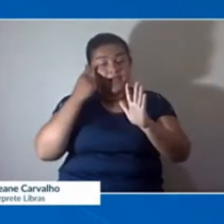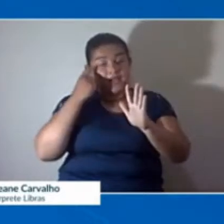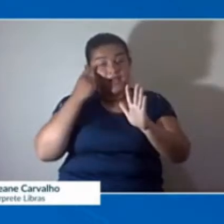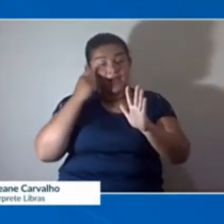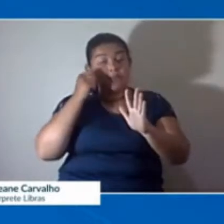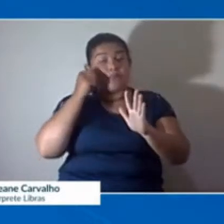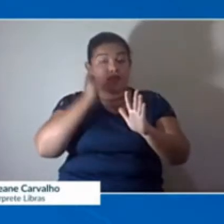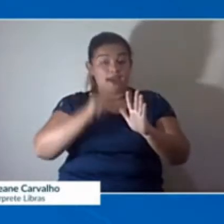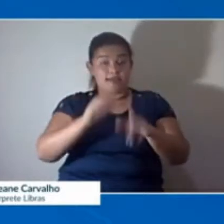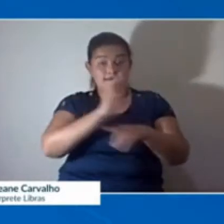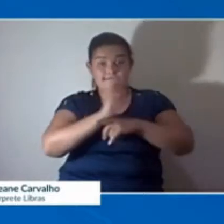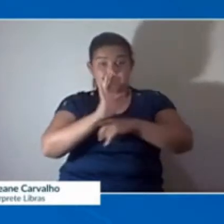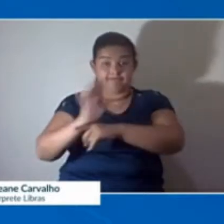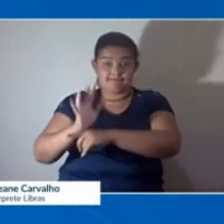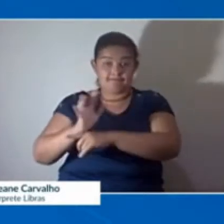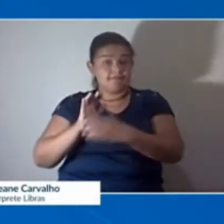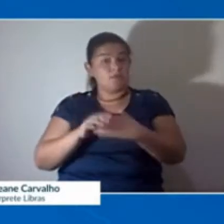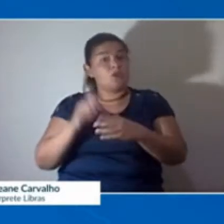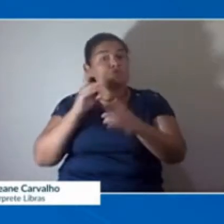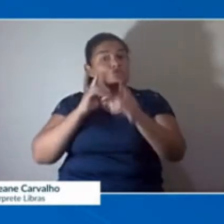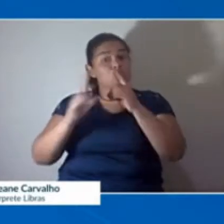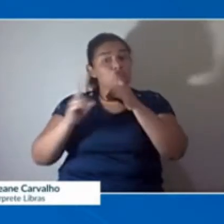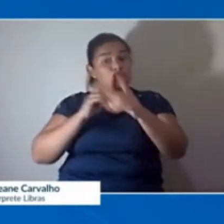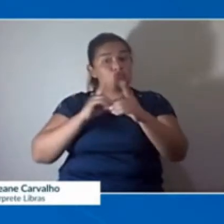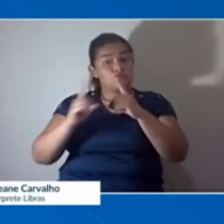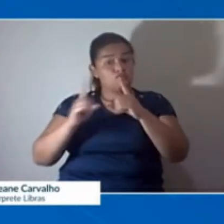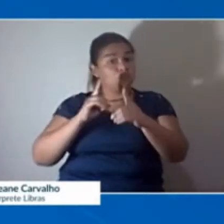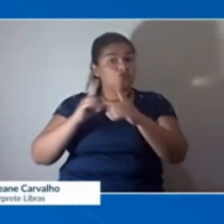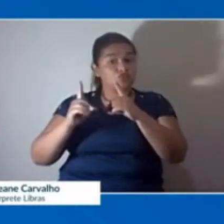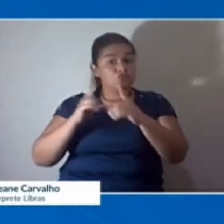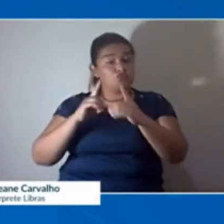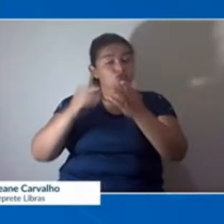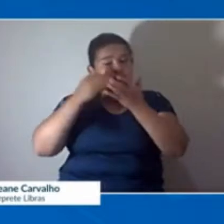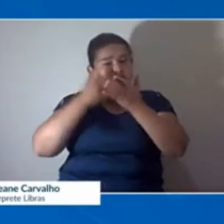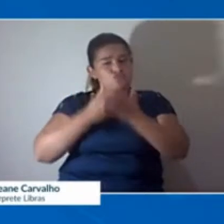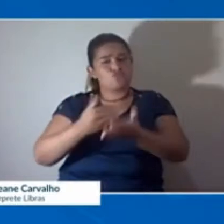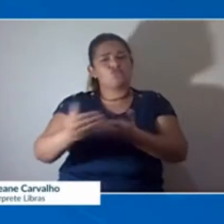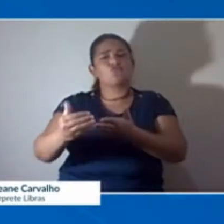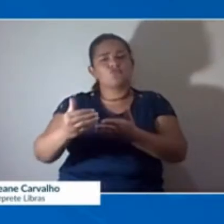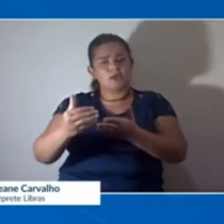e o nosso diálogo passa exatamente por essa questão.